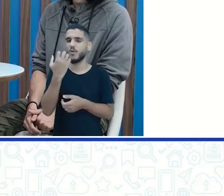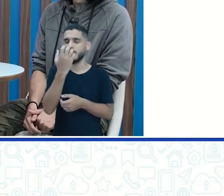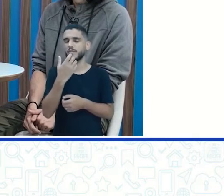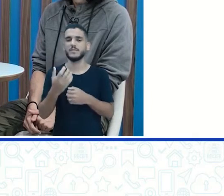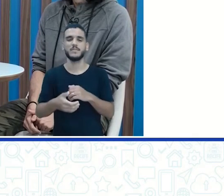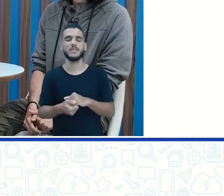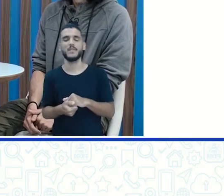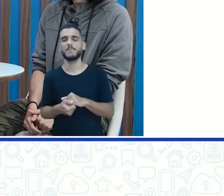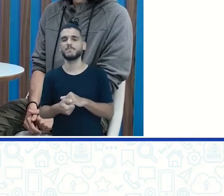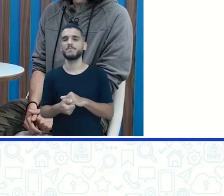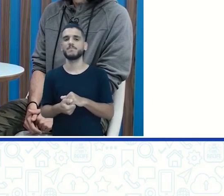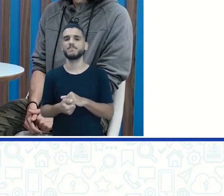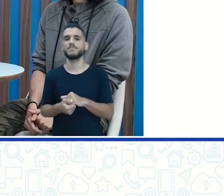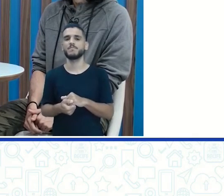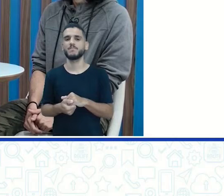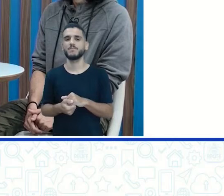conseguiriam?